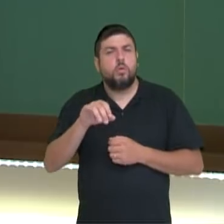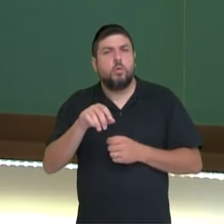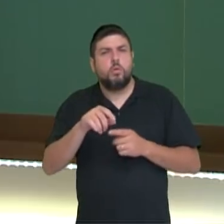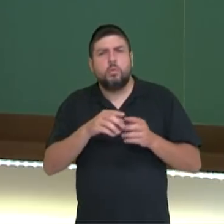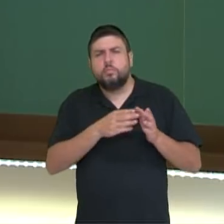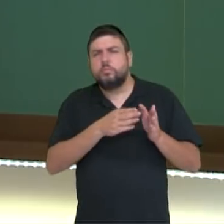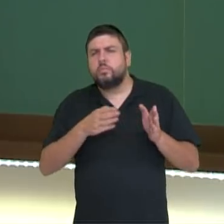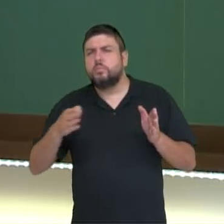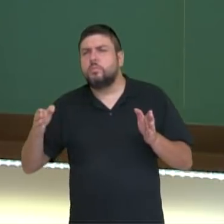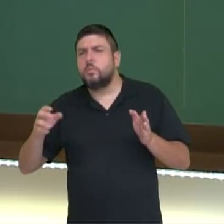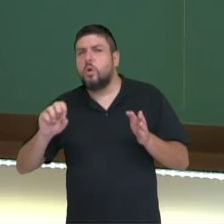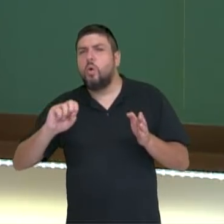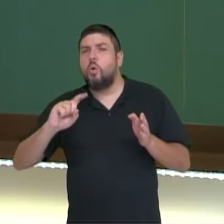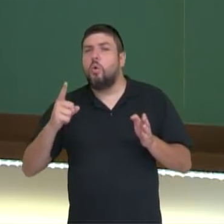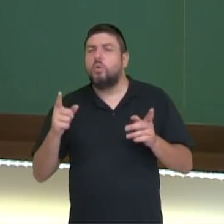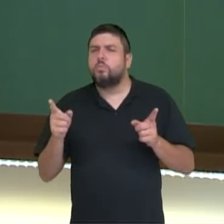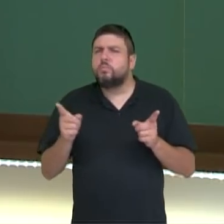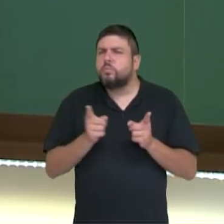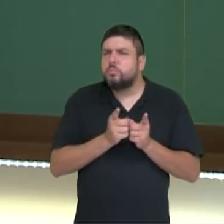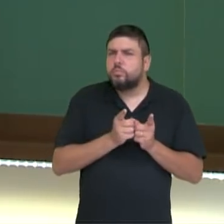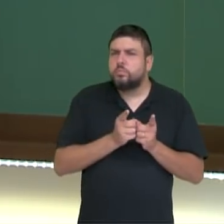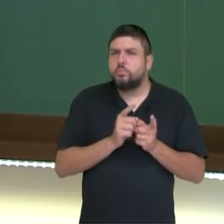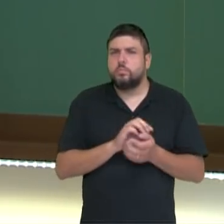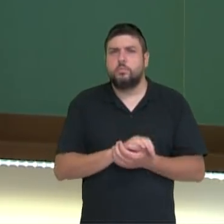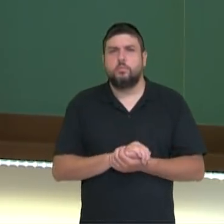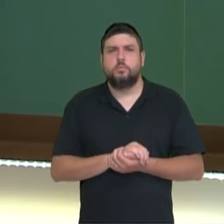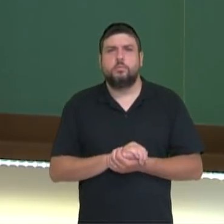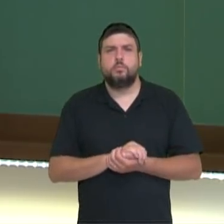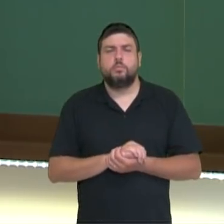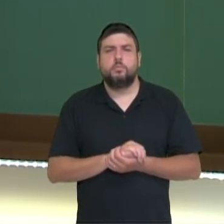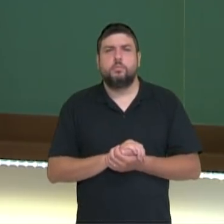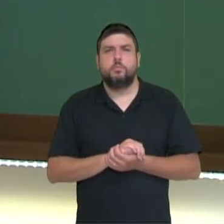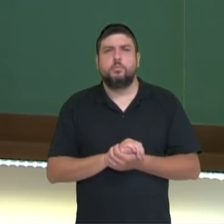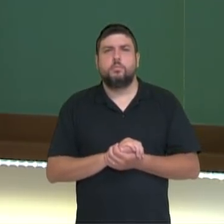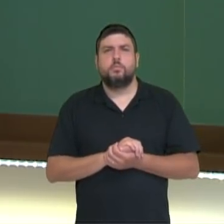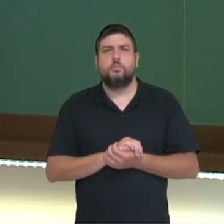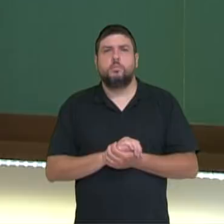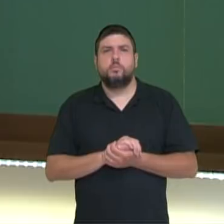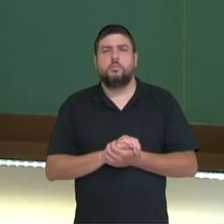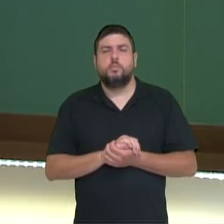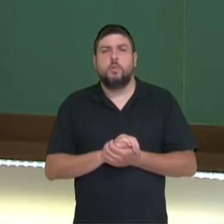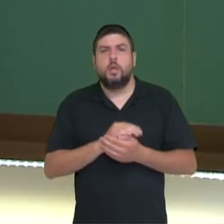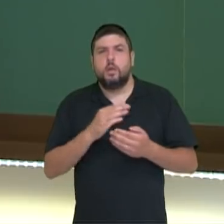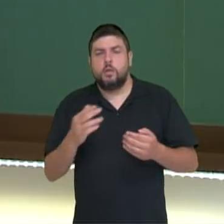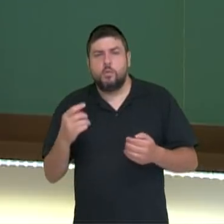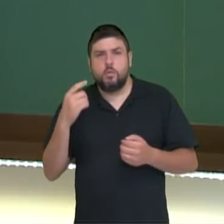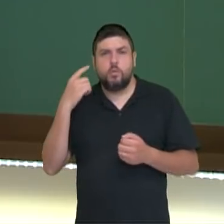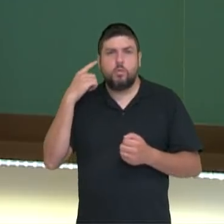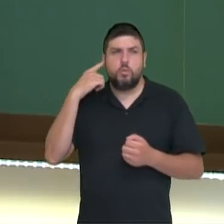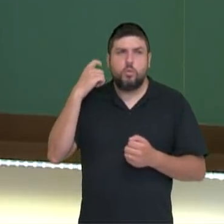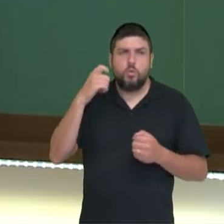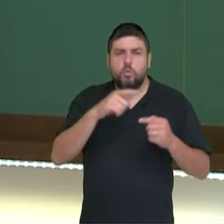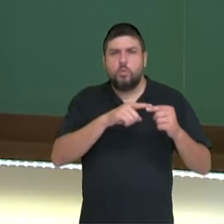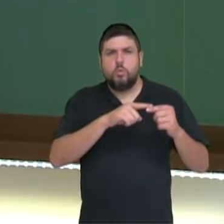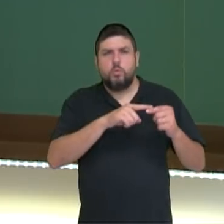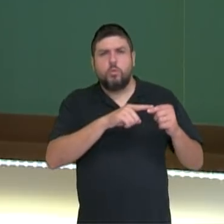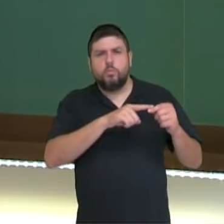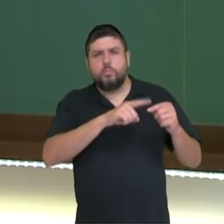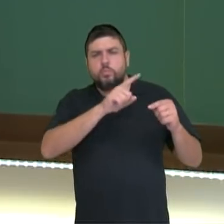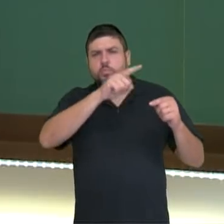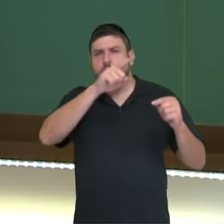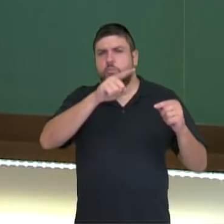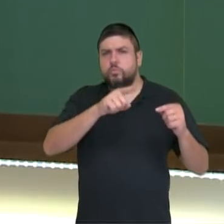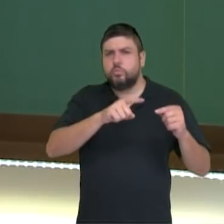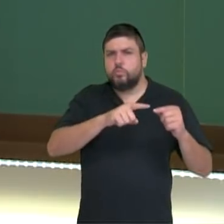mais curtos? Então, aqui você tem um som, aqui ele está um pouco mais curto, né? Então, aqui